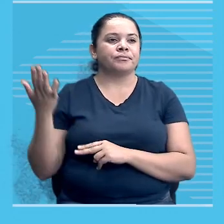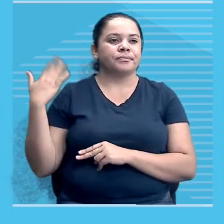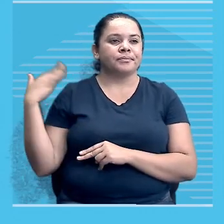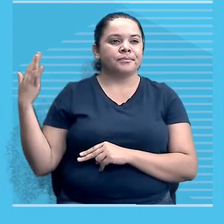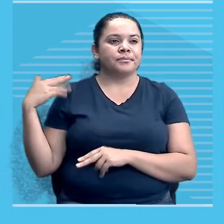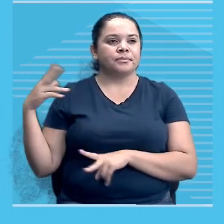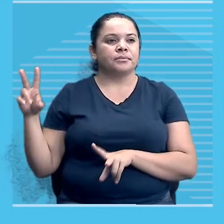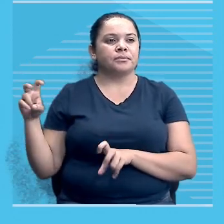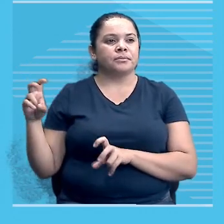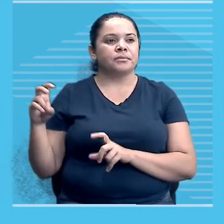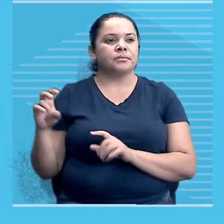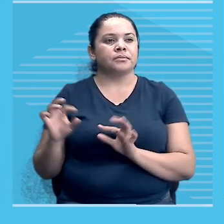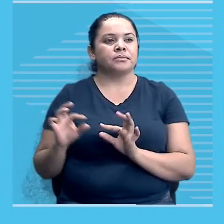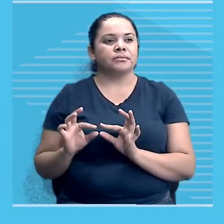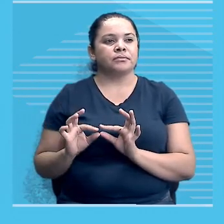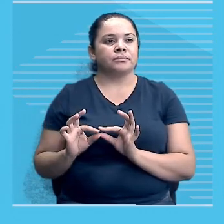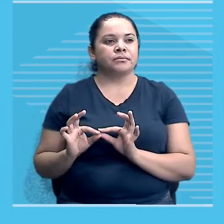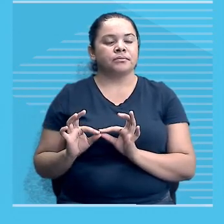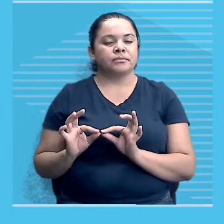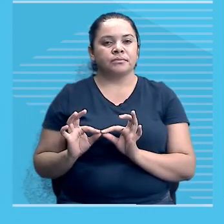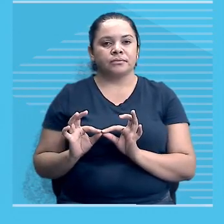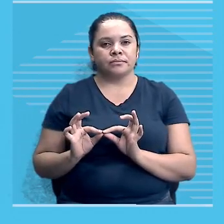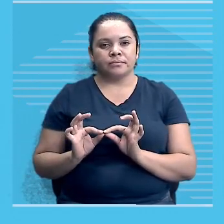sobre a reta